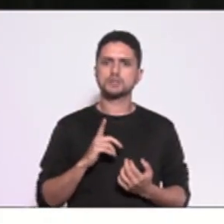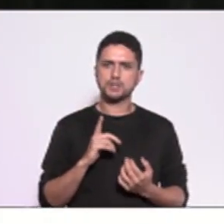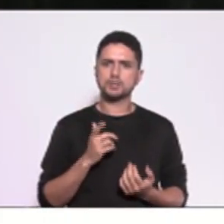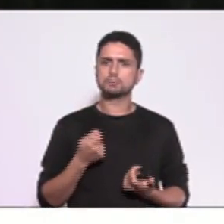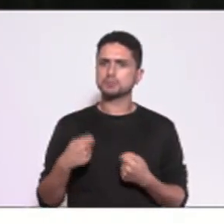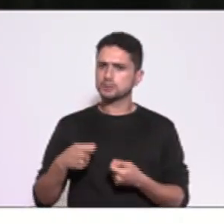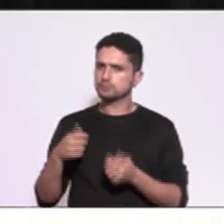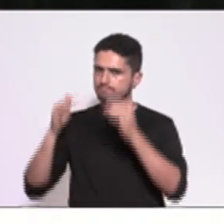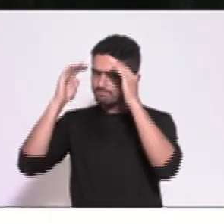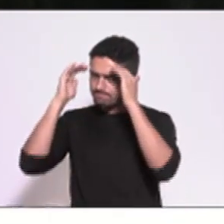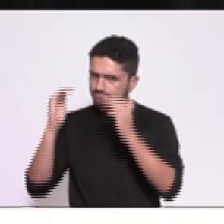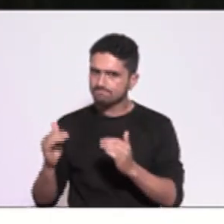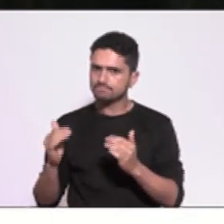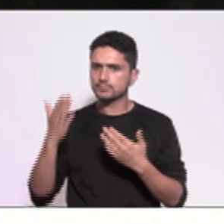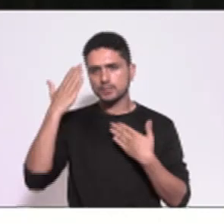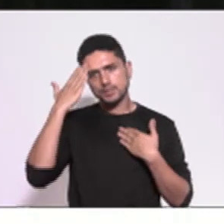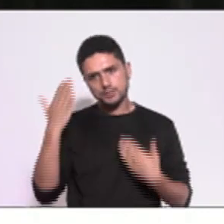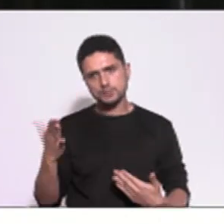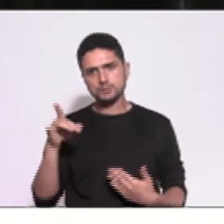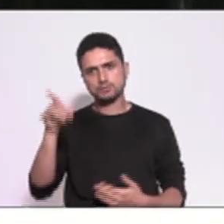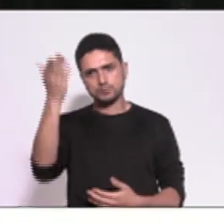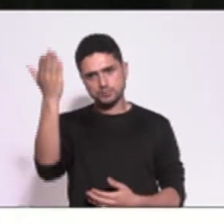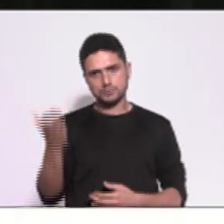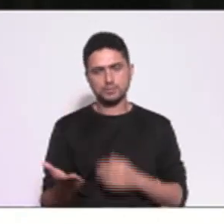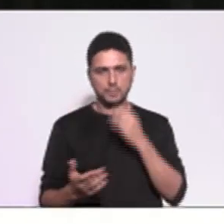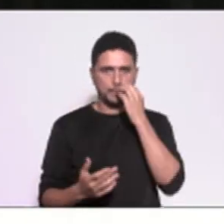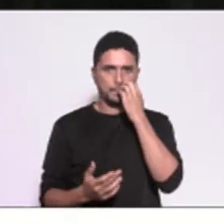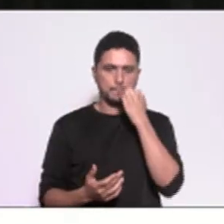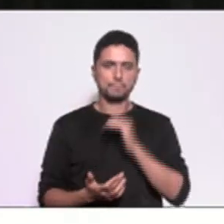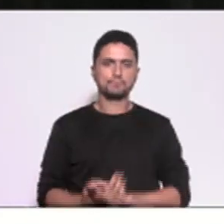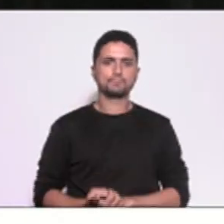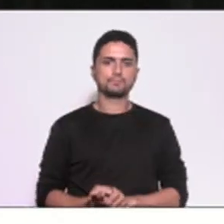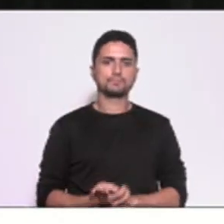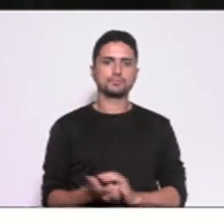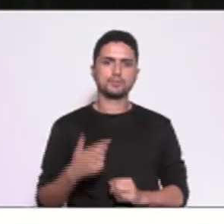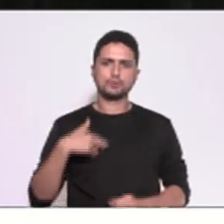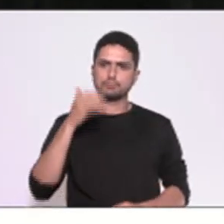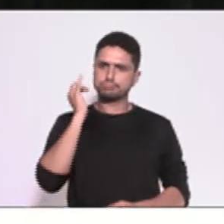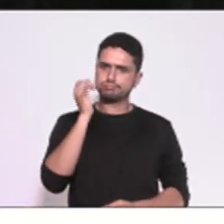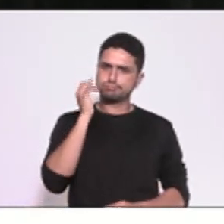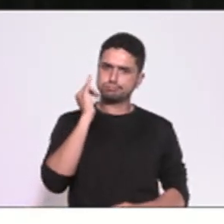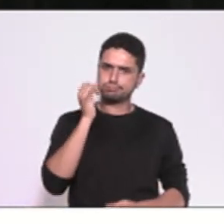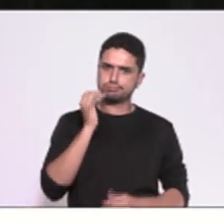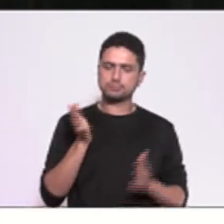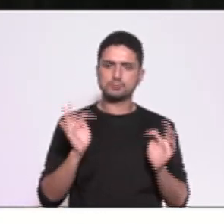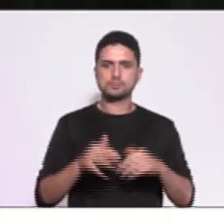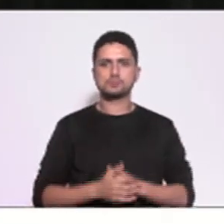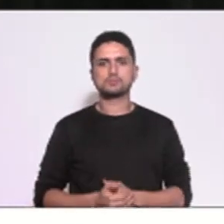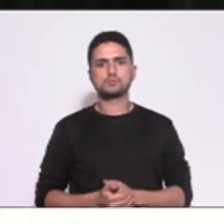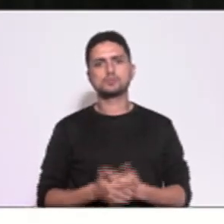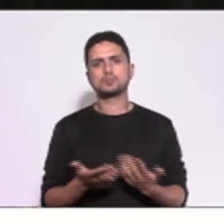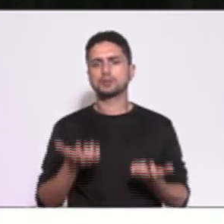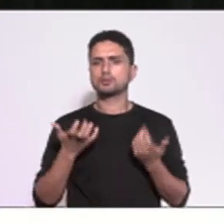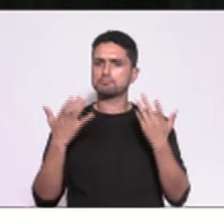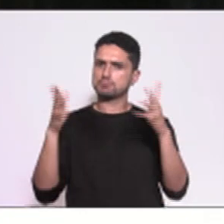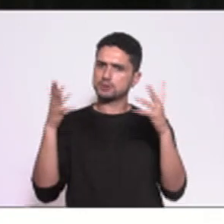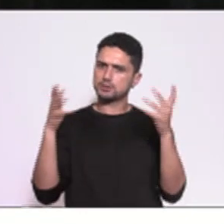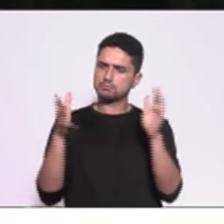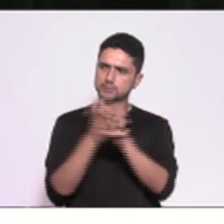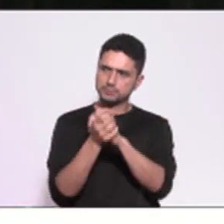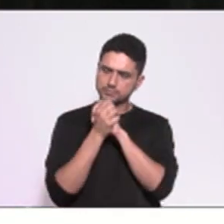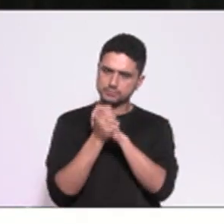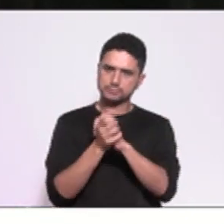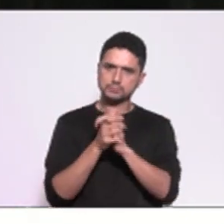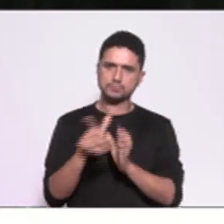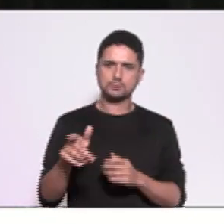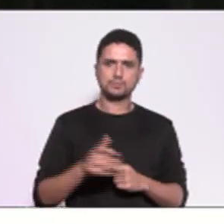gratidão contigo. Finalizo aqui minhas palavras, desejando, te parabenizando